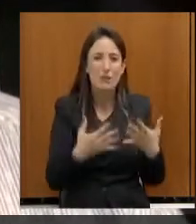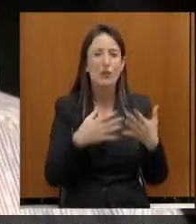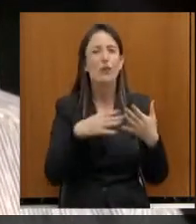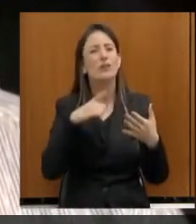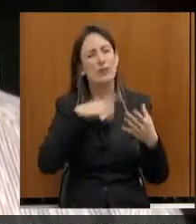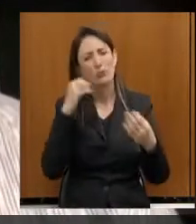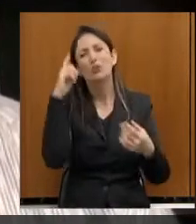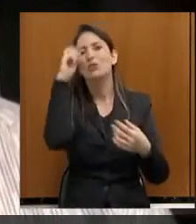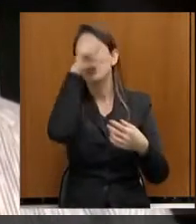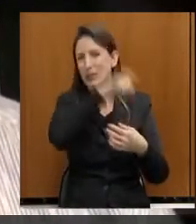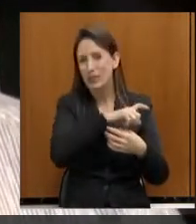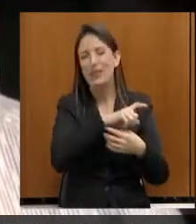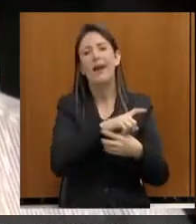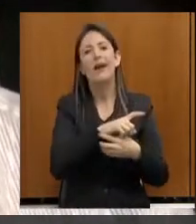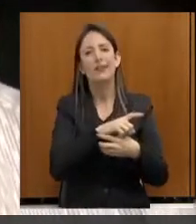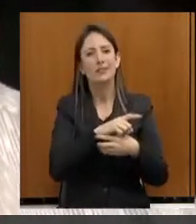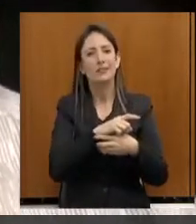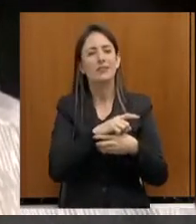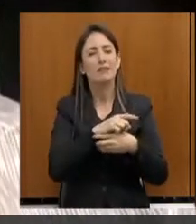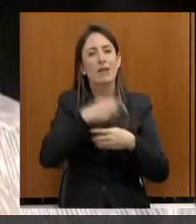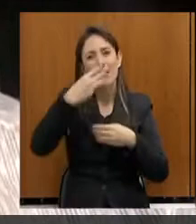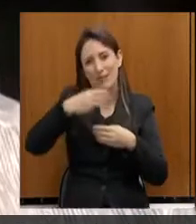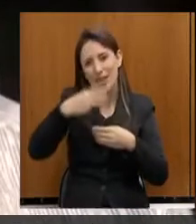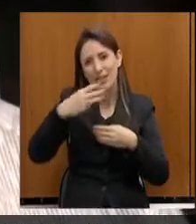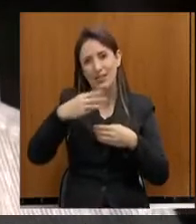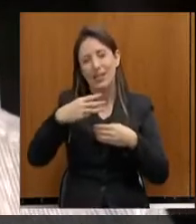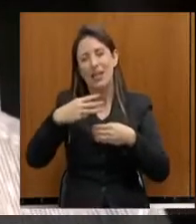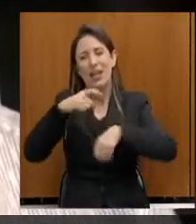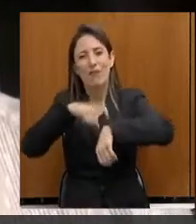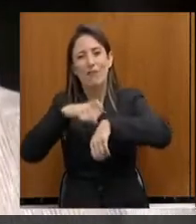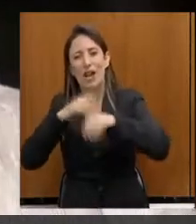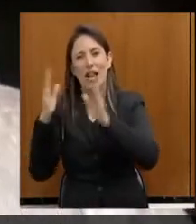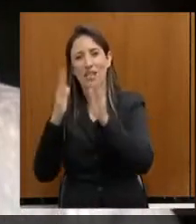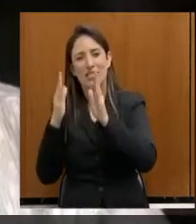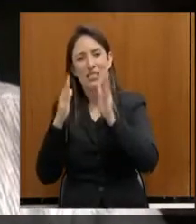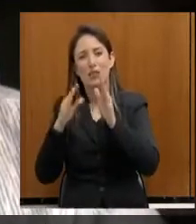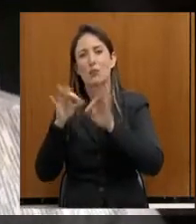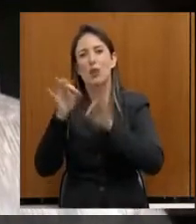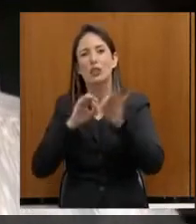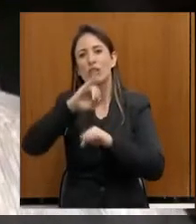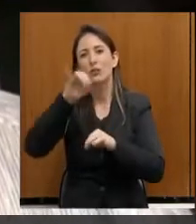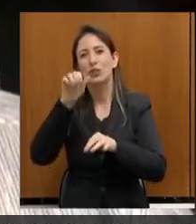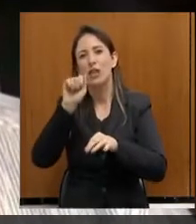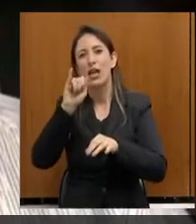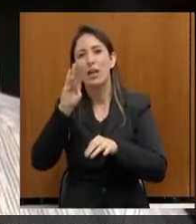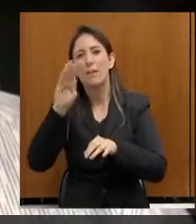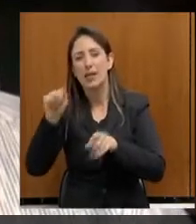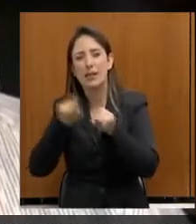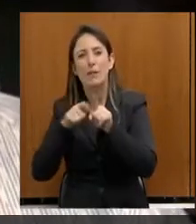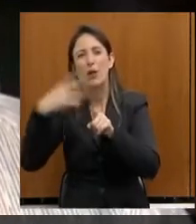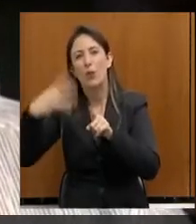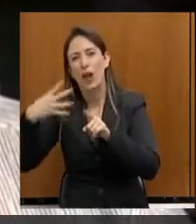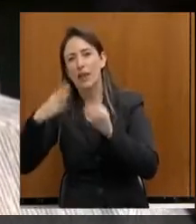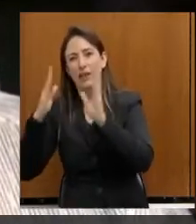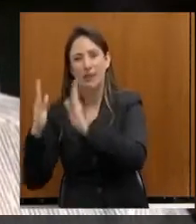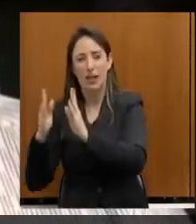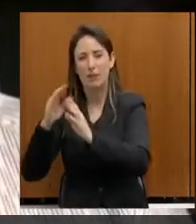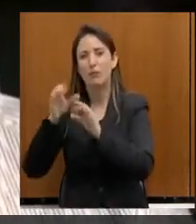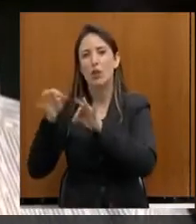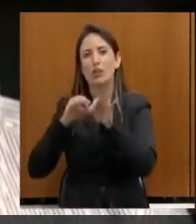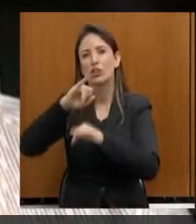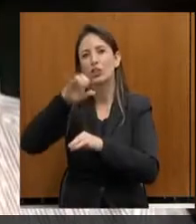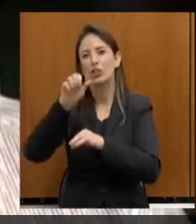para implantar a terceira fase do projeto da Iva e a quarta etapa do projeto está indo só etapas